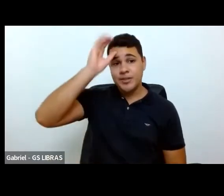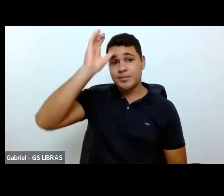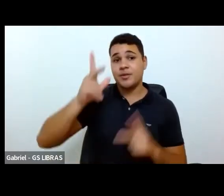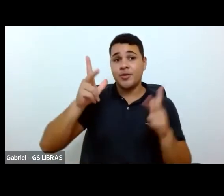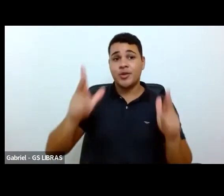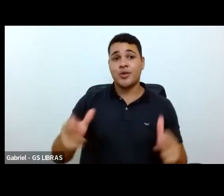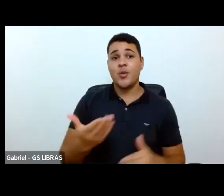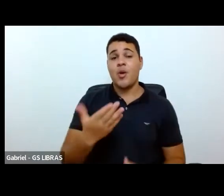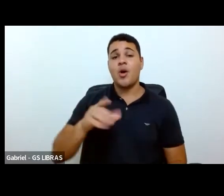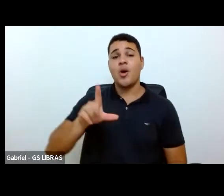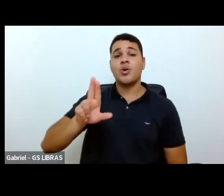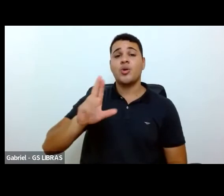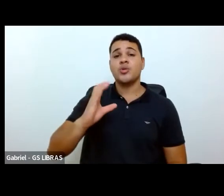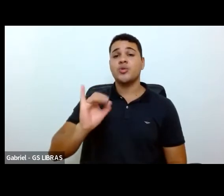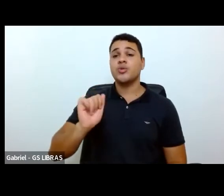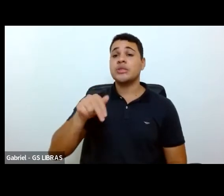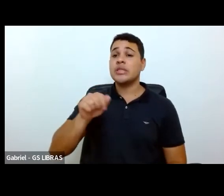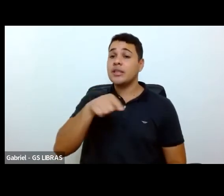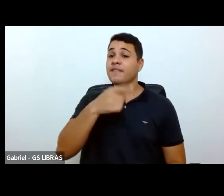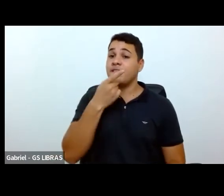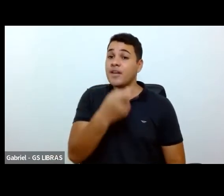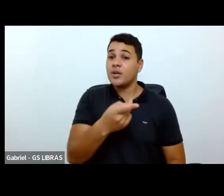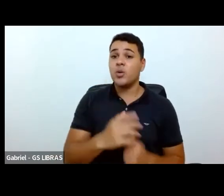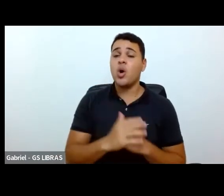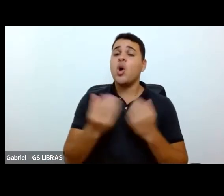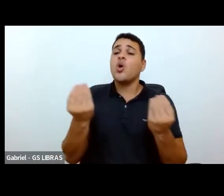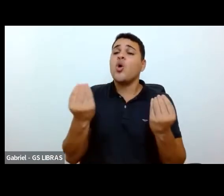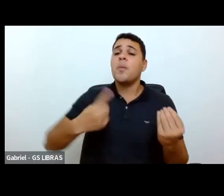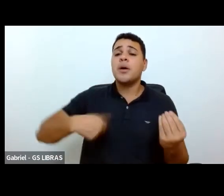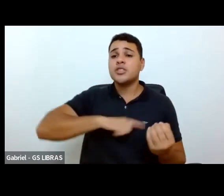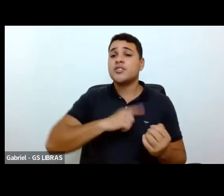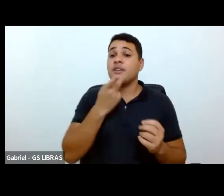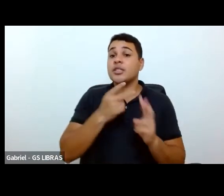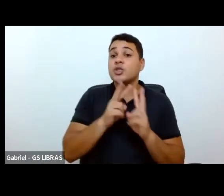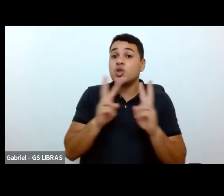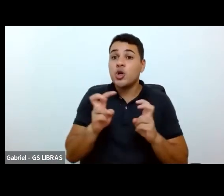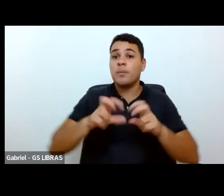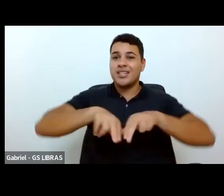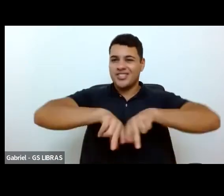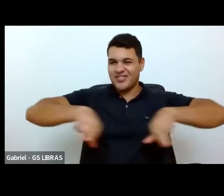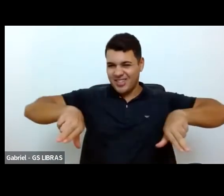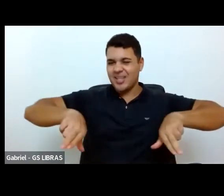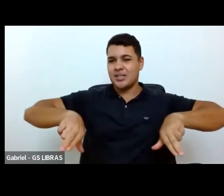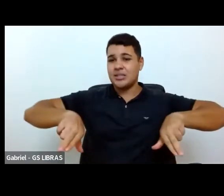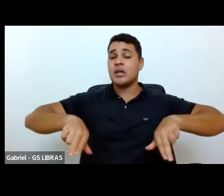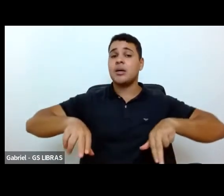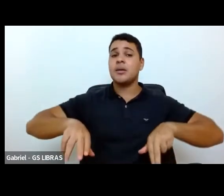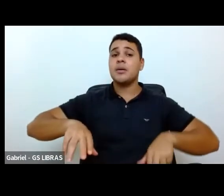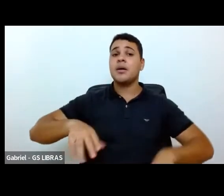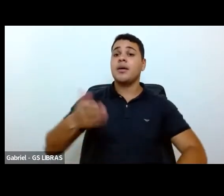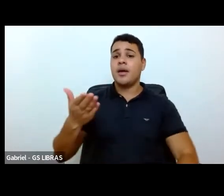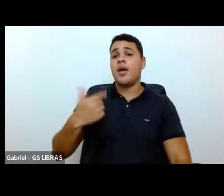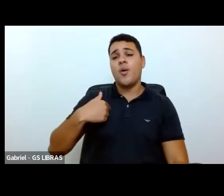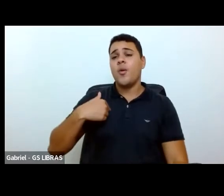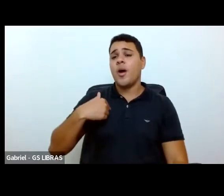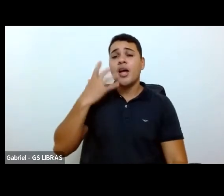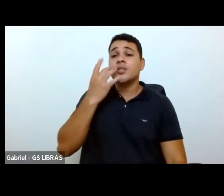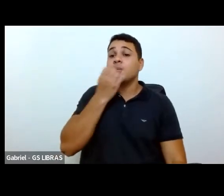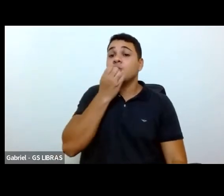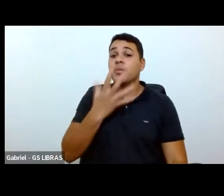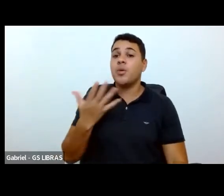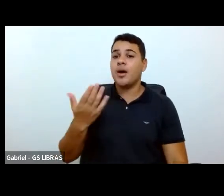né, não tem como dizer a diferença disso dentro de campos, então a saúde coletiva, achei maravilhosa a Marina trazer